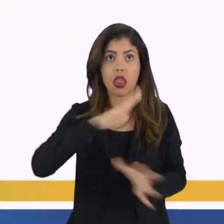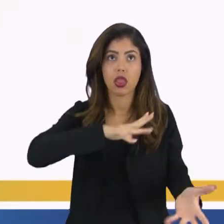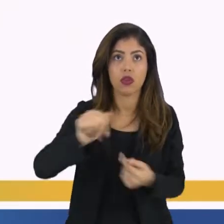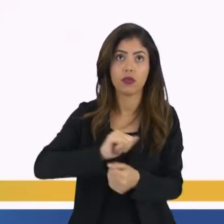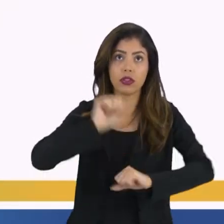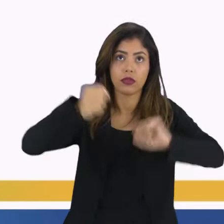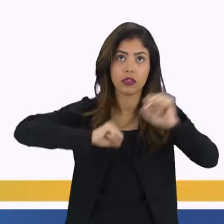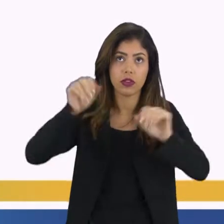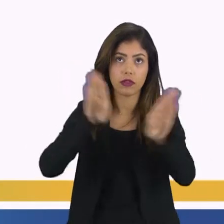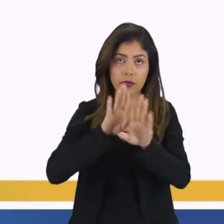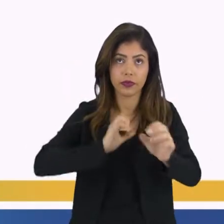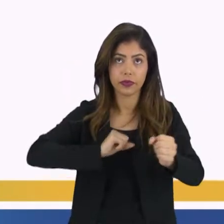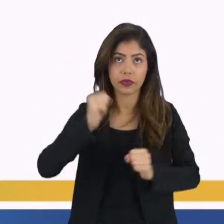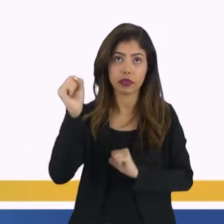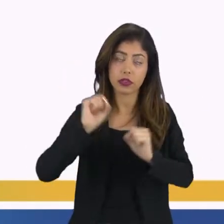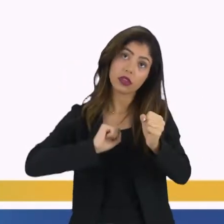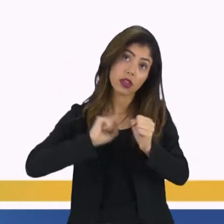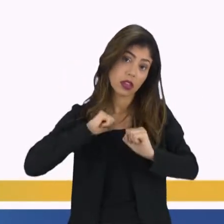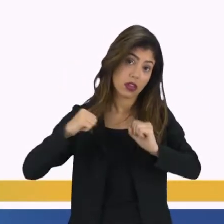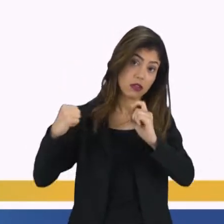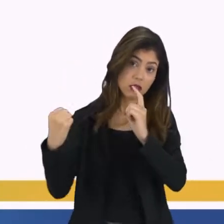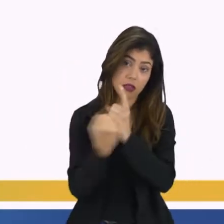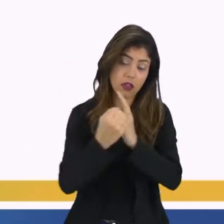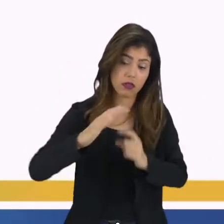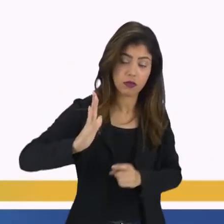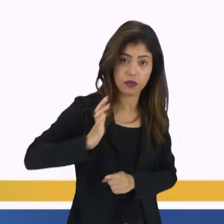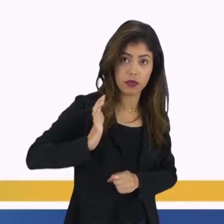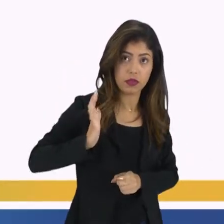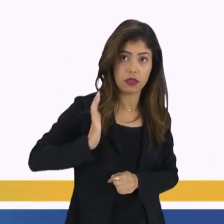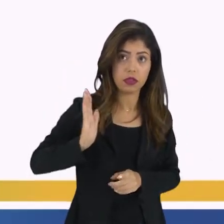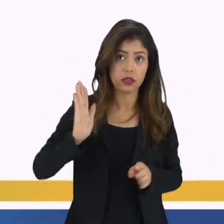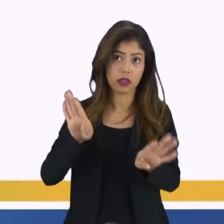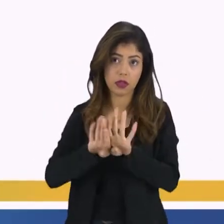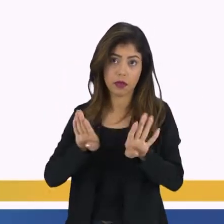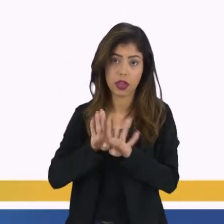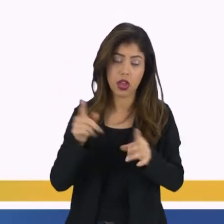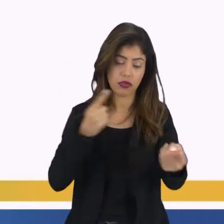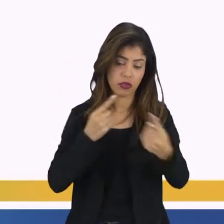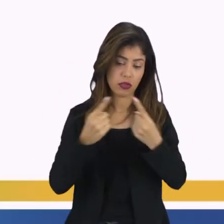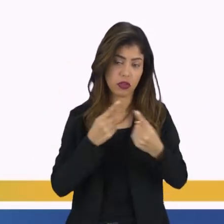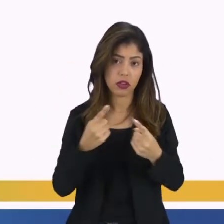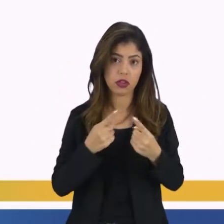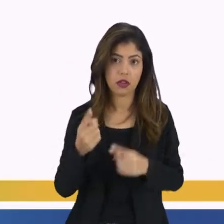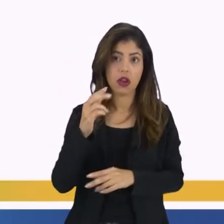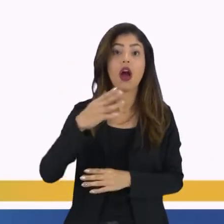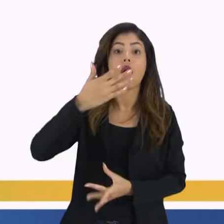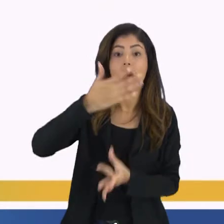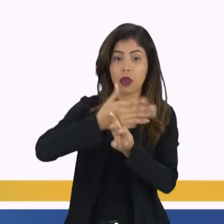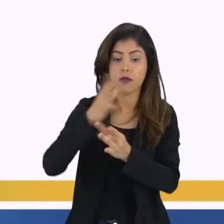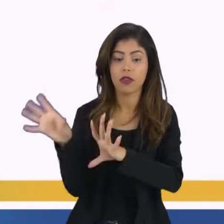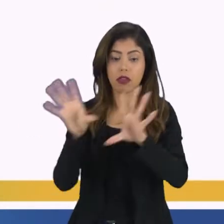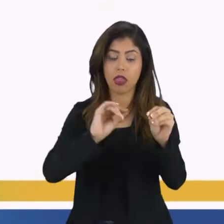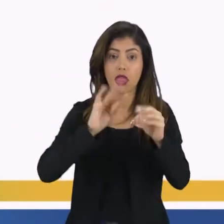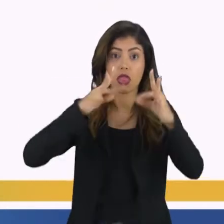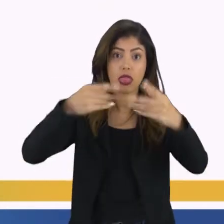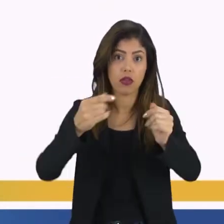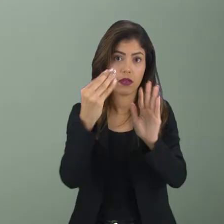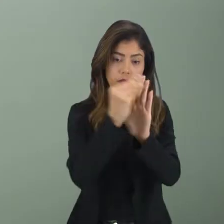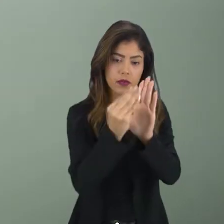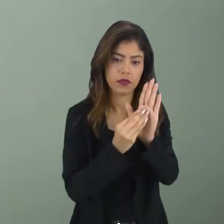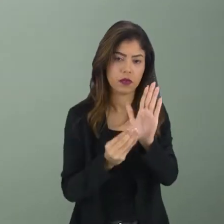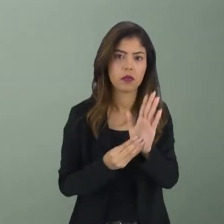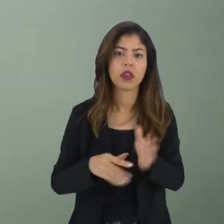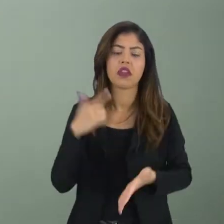sociedade burguesa. Então, nós temos alguns problemas na sociedade que nós precisamos discutir e o realismo vai trazer todas essas questões à tona, a